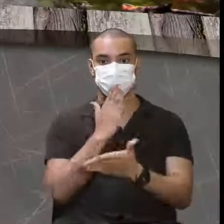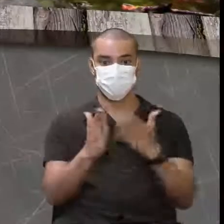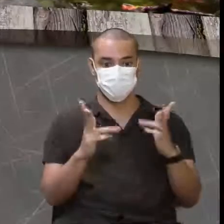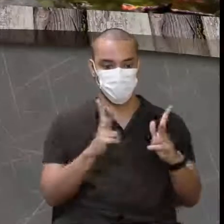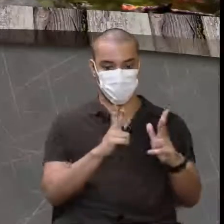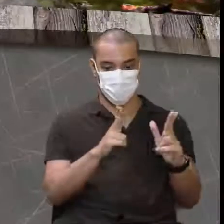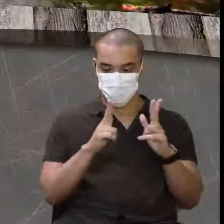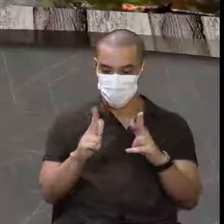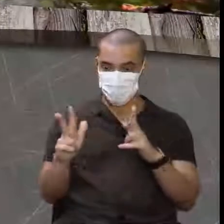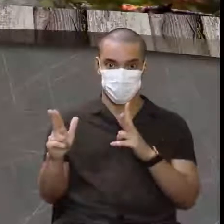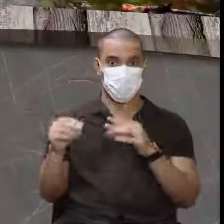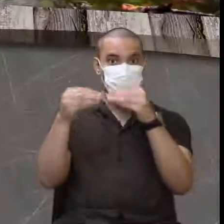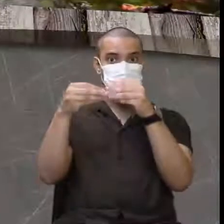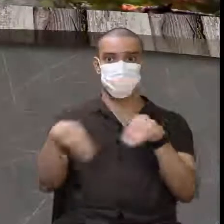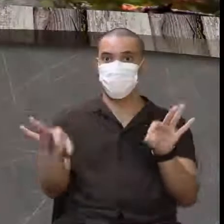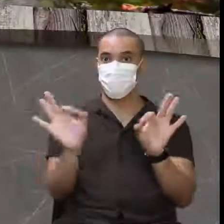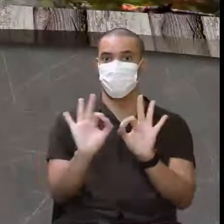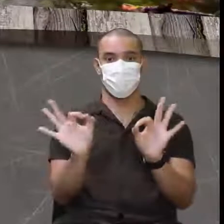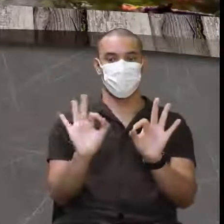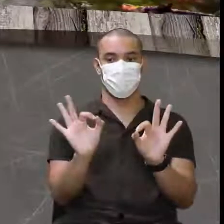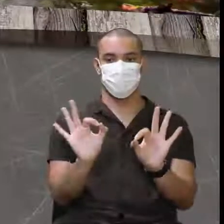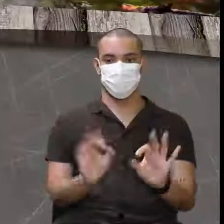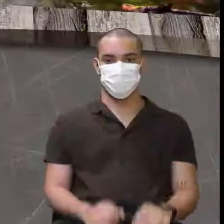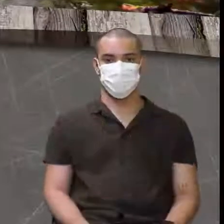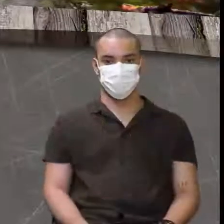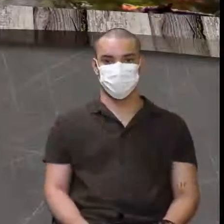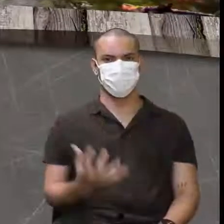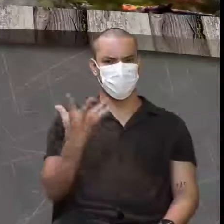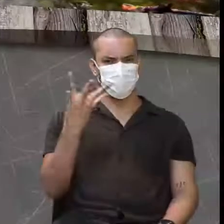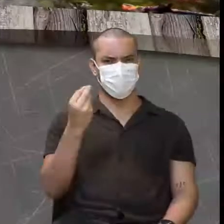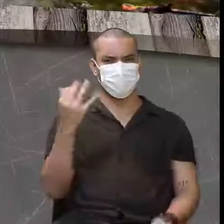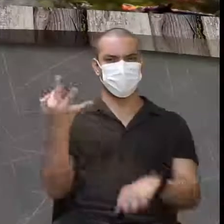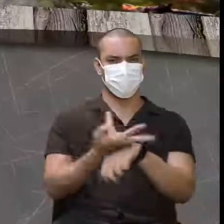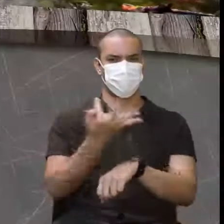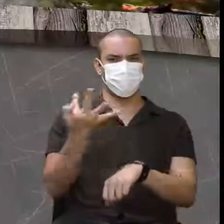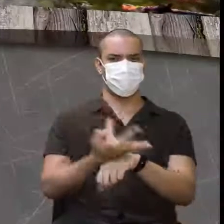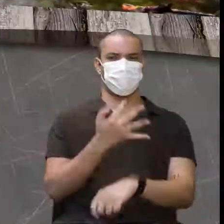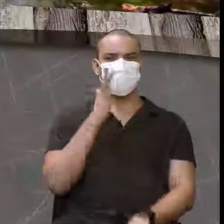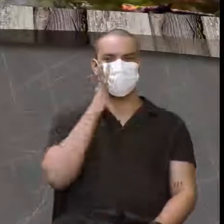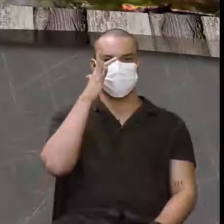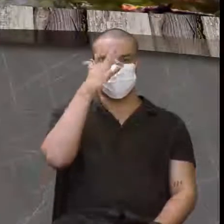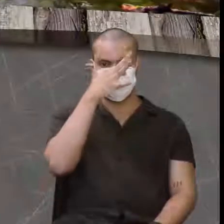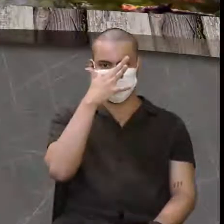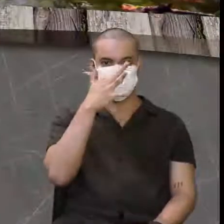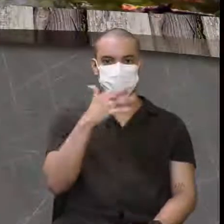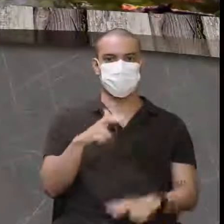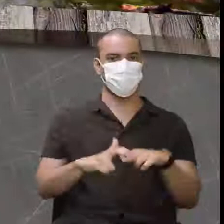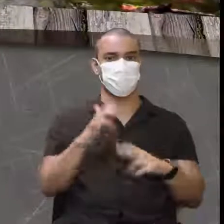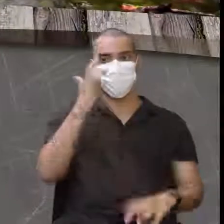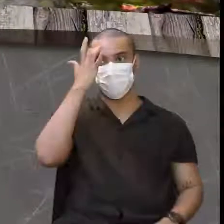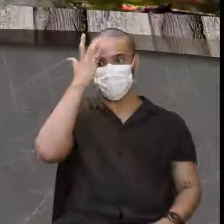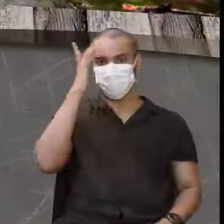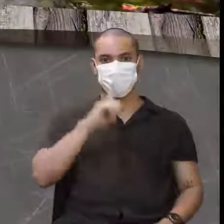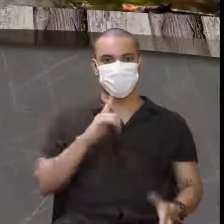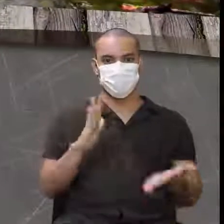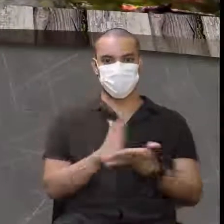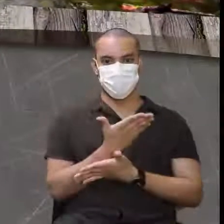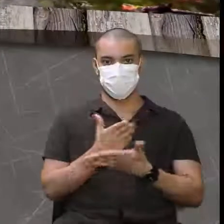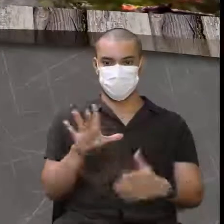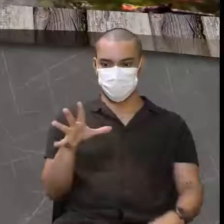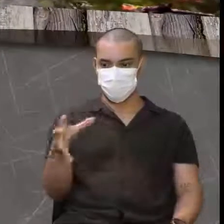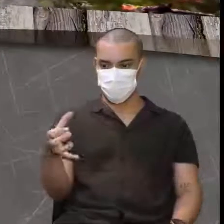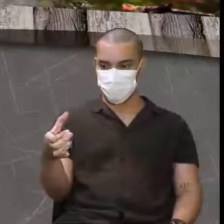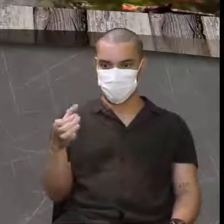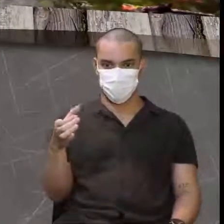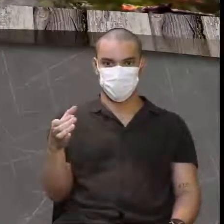sem prejudicar a planta. Ela é muito resistente, tá bom? Fácil para trabalhar, porque tem umas plantas que você pegou assim,